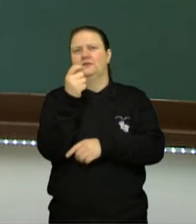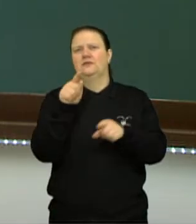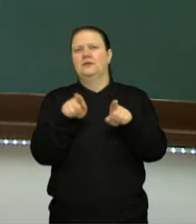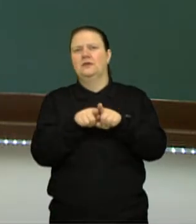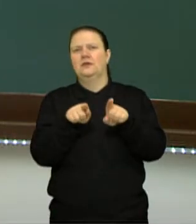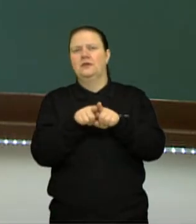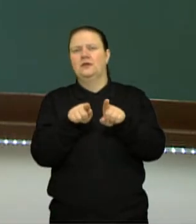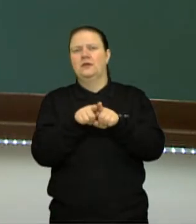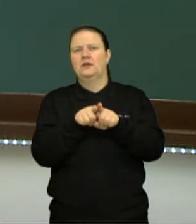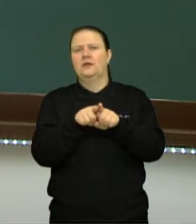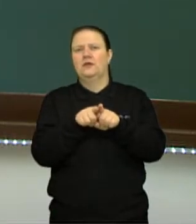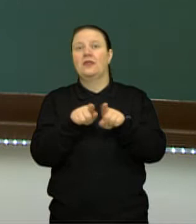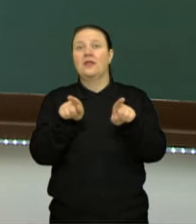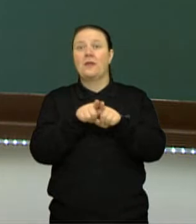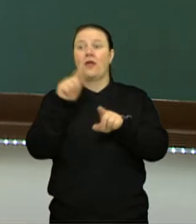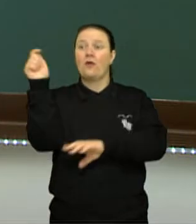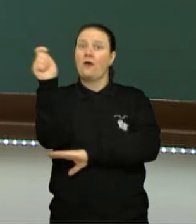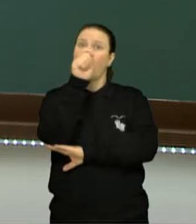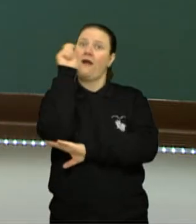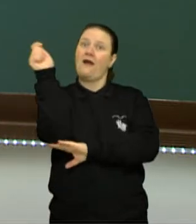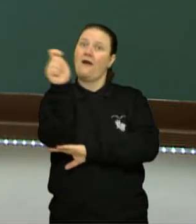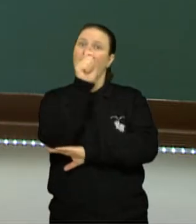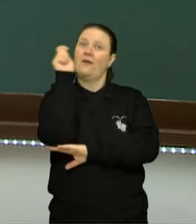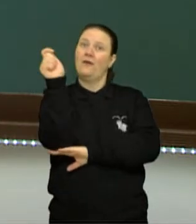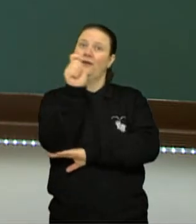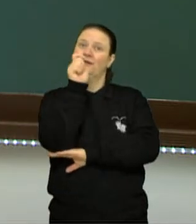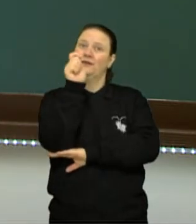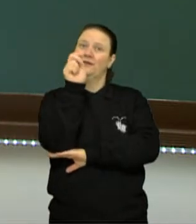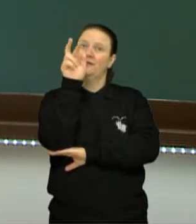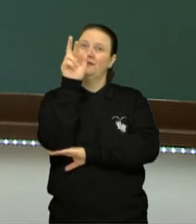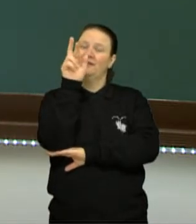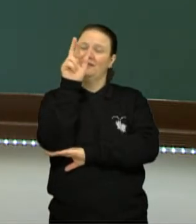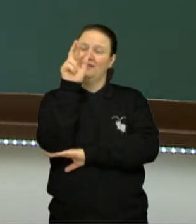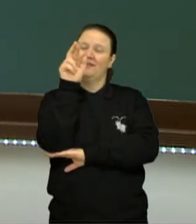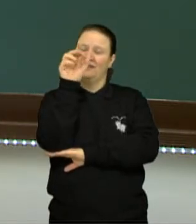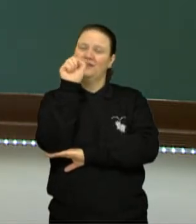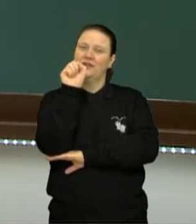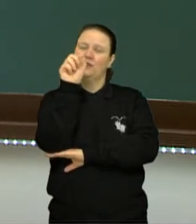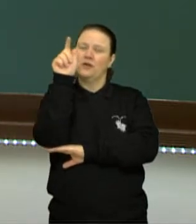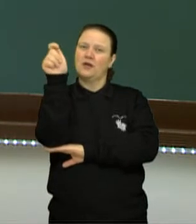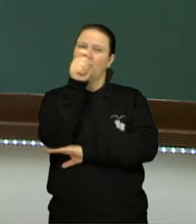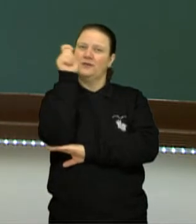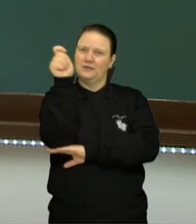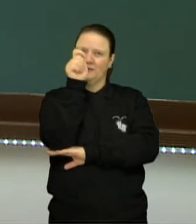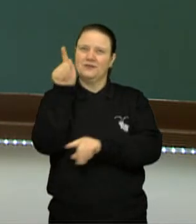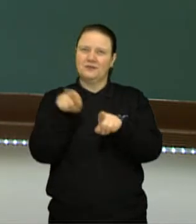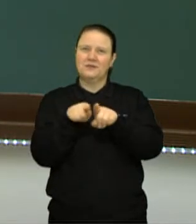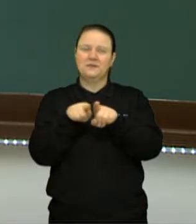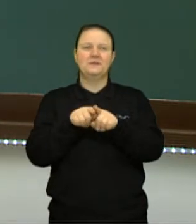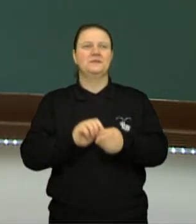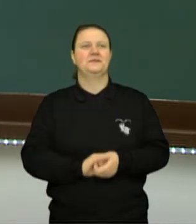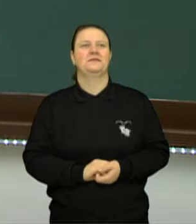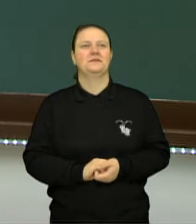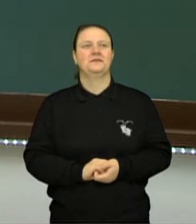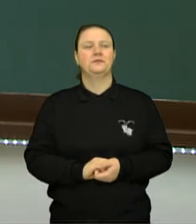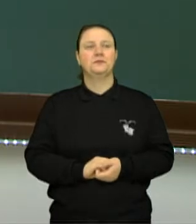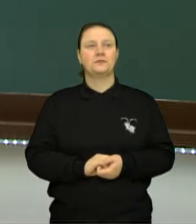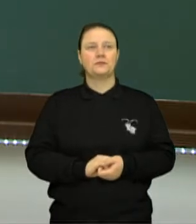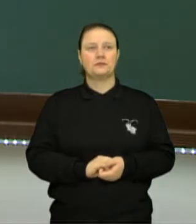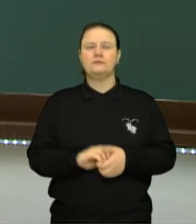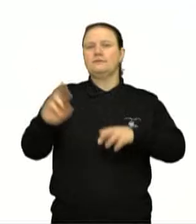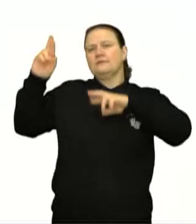Dos argentinos não, dos gaúchos aqui no Brasil, eles também falam che. Vamos a seguir. Analizando a